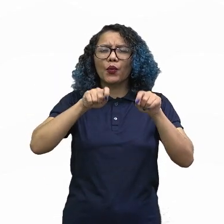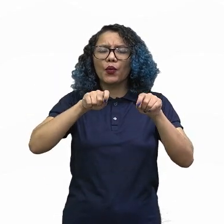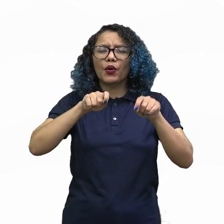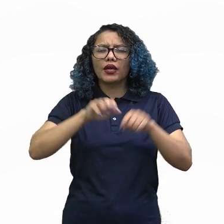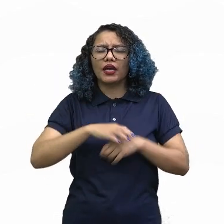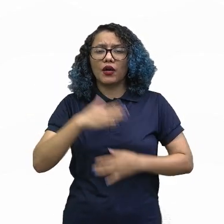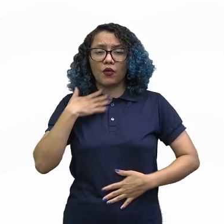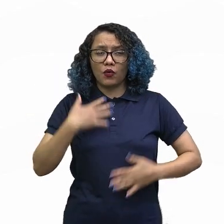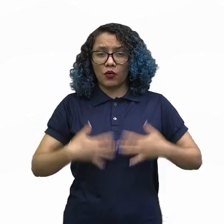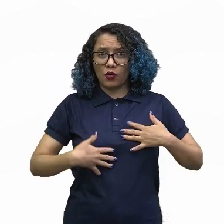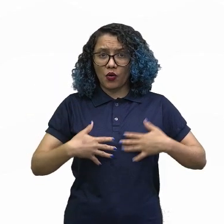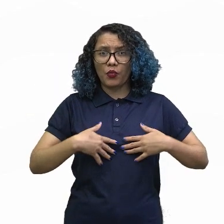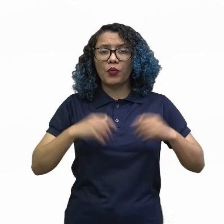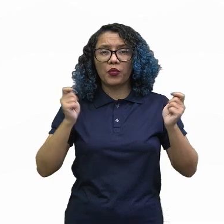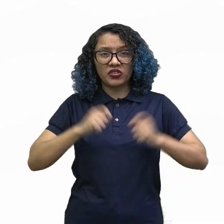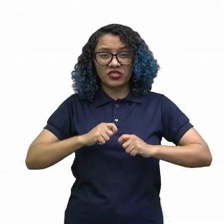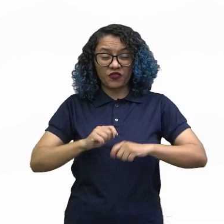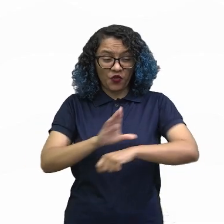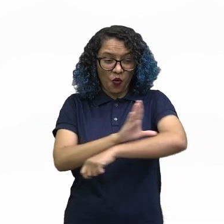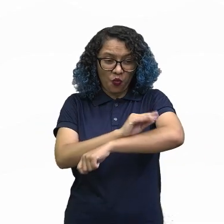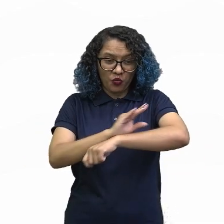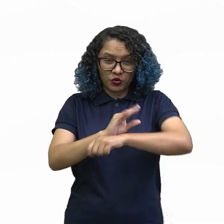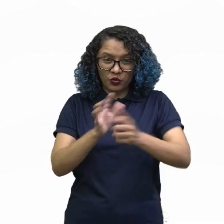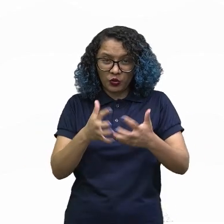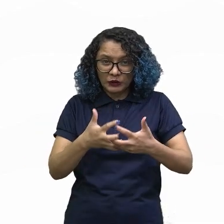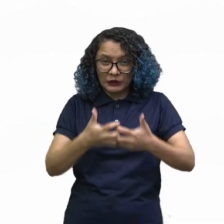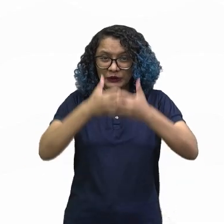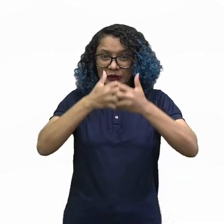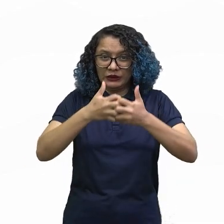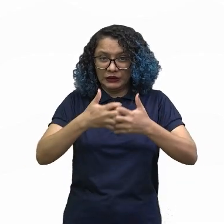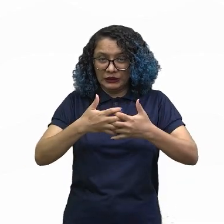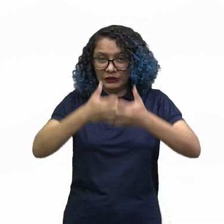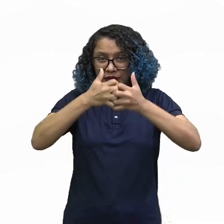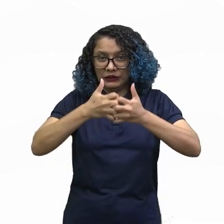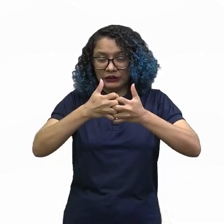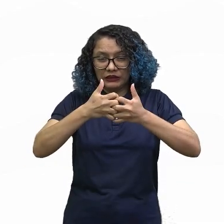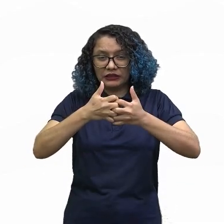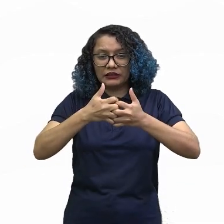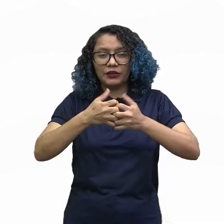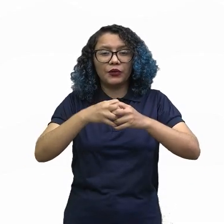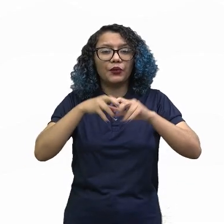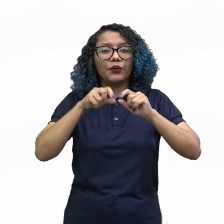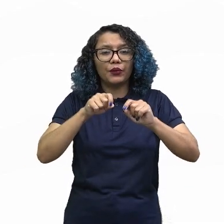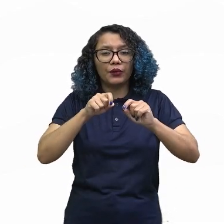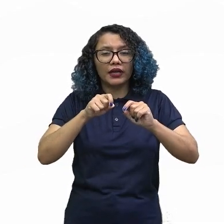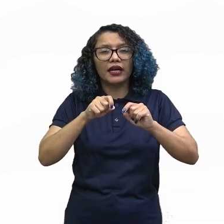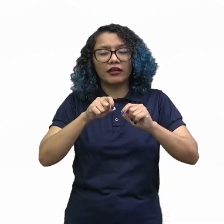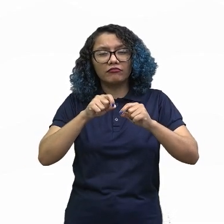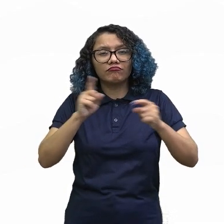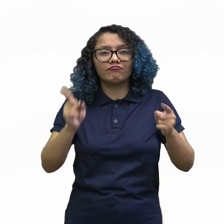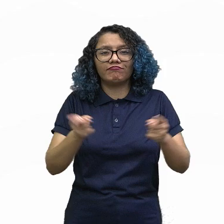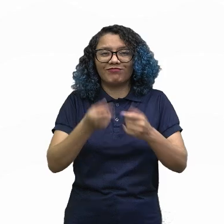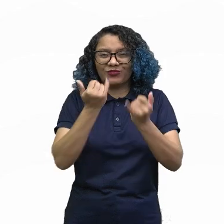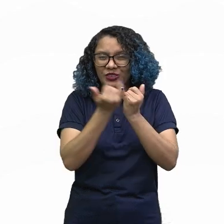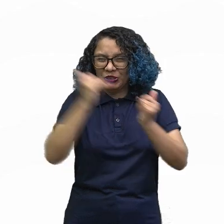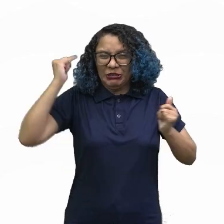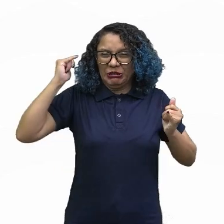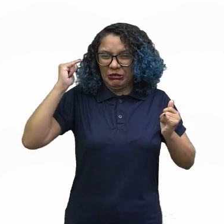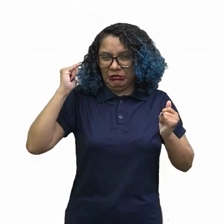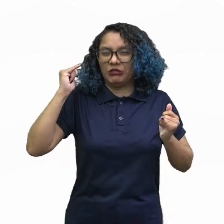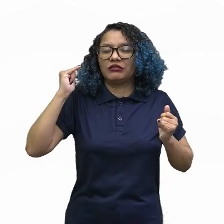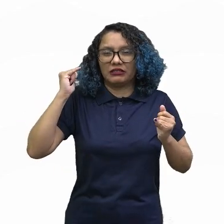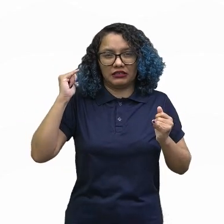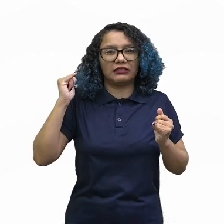tenha contrações musculares, configurando aquilo que conhecemos como choque